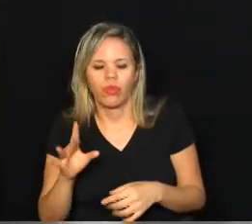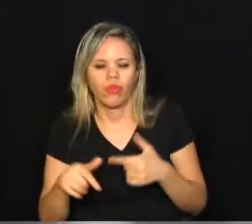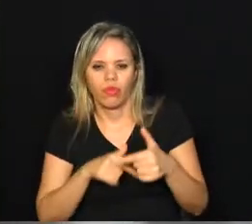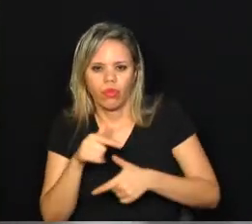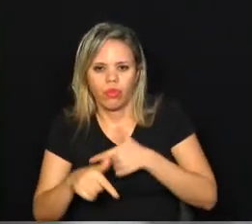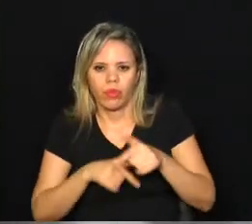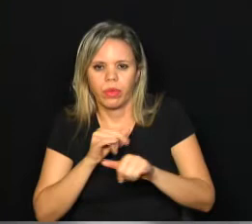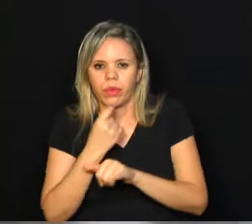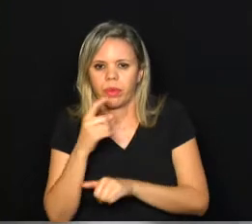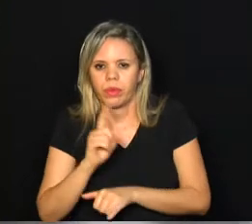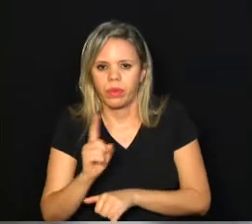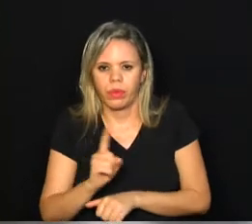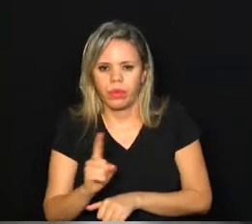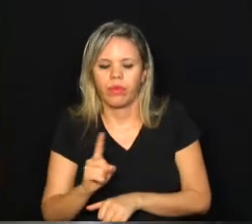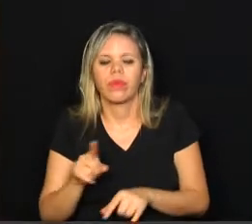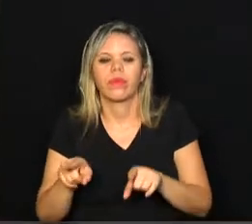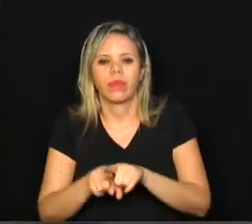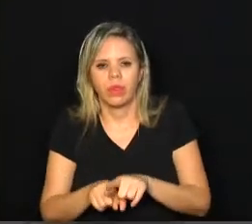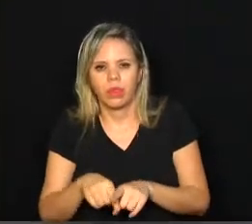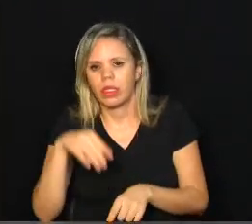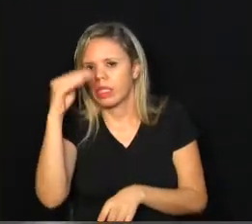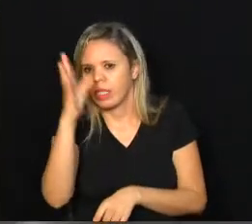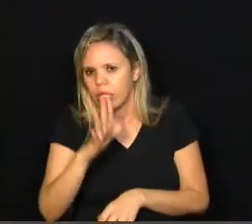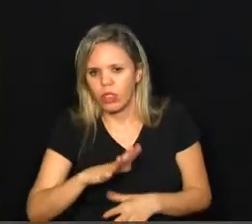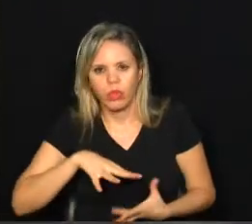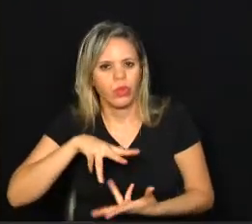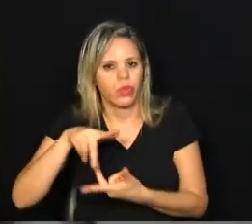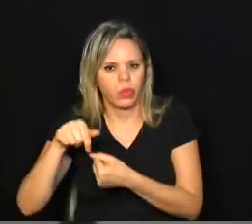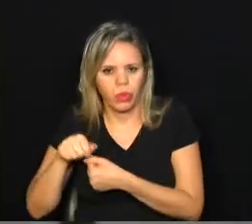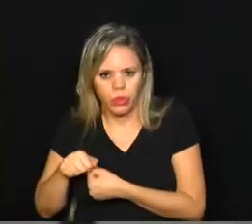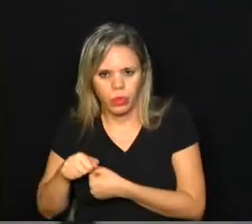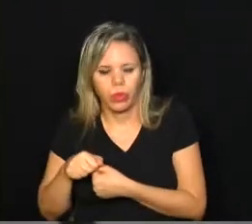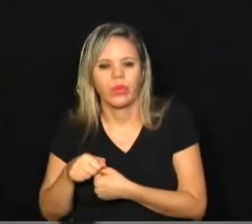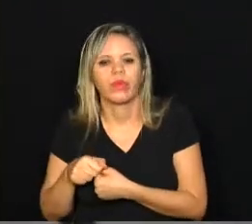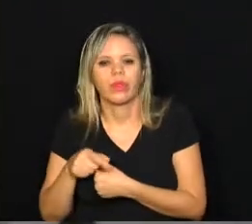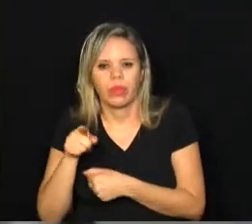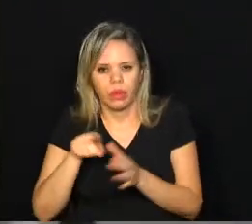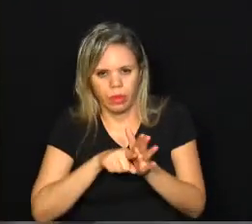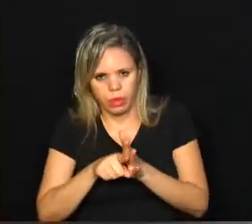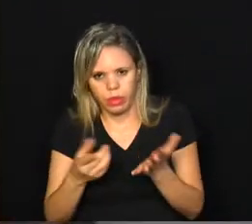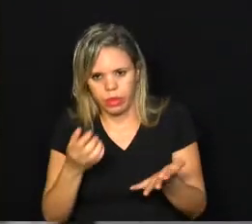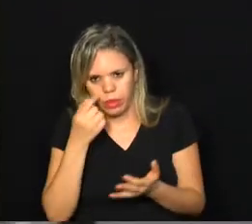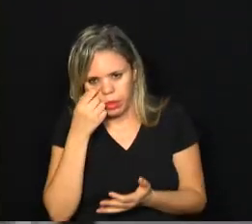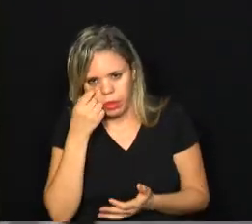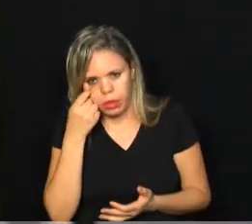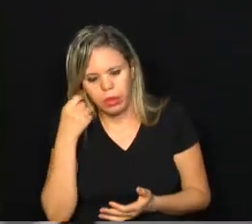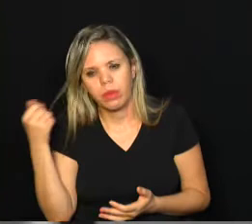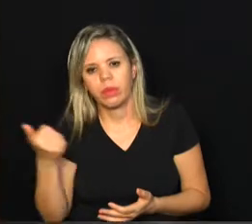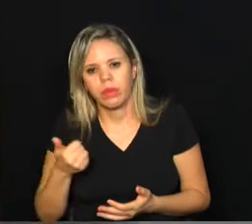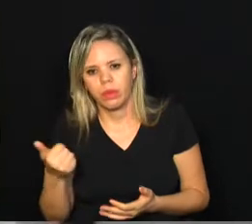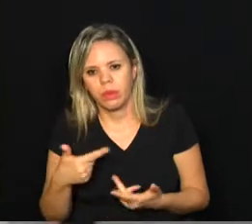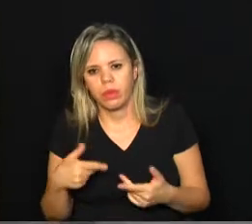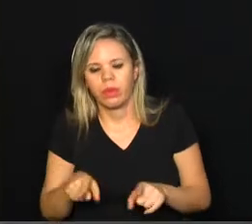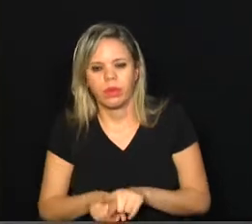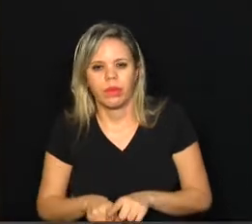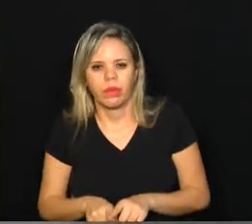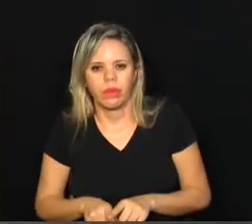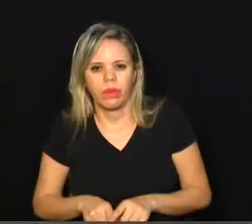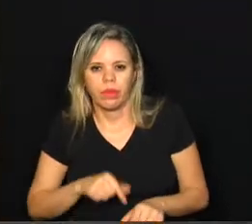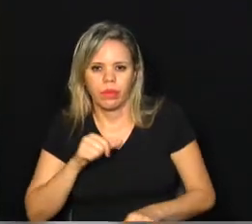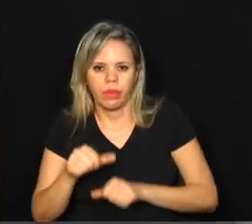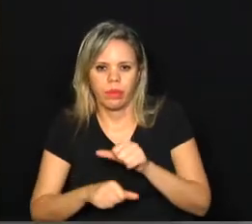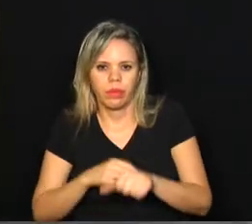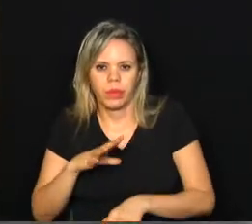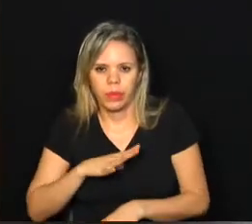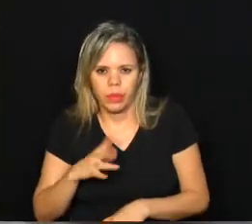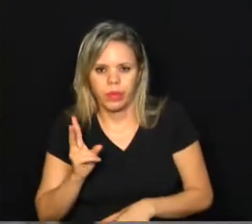de Campinas e região, mas no mercado brasileiro e mundial, que é isso que você está buscando. Então, a primeira coisa é essa, do ponto de tornar a